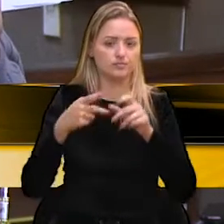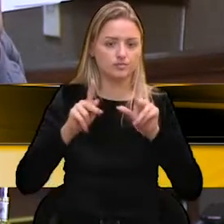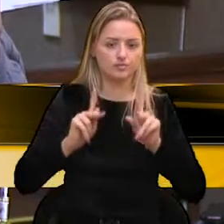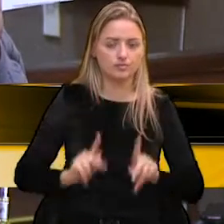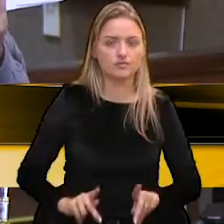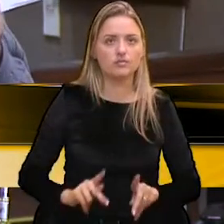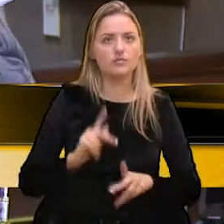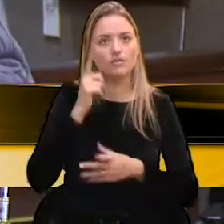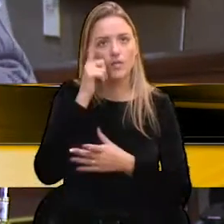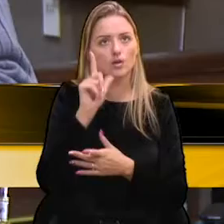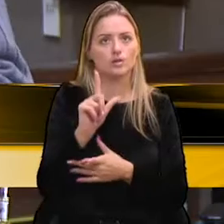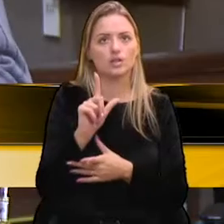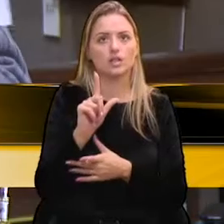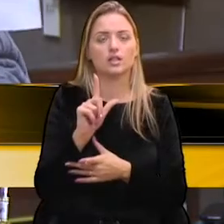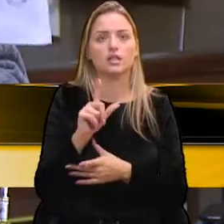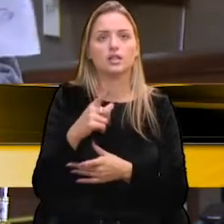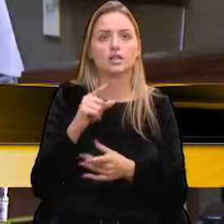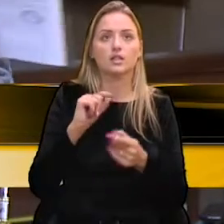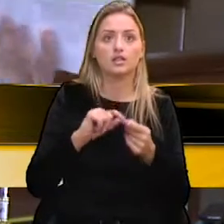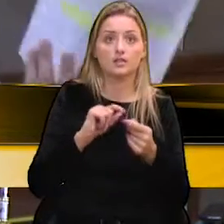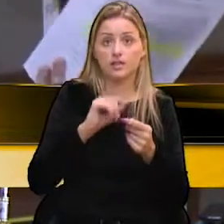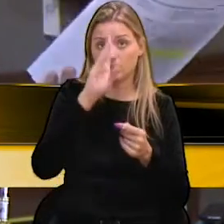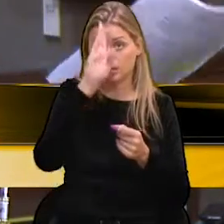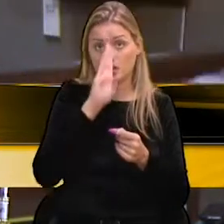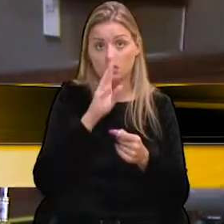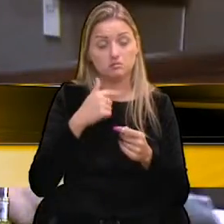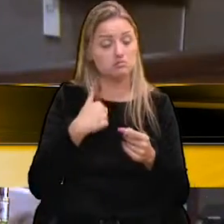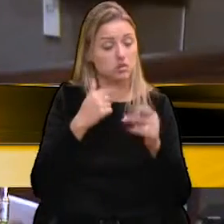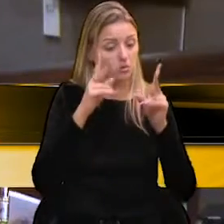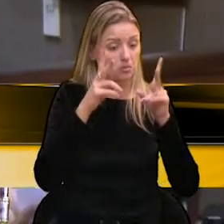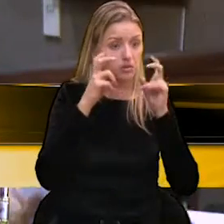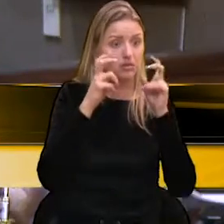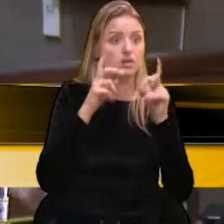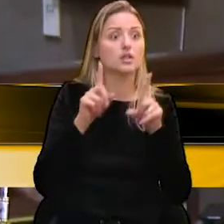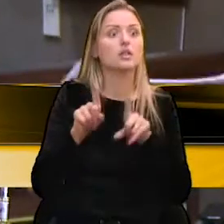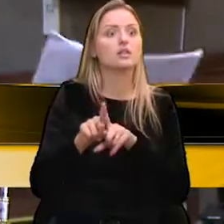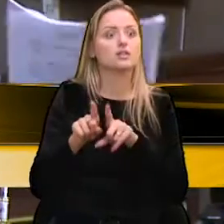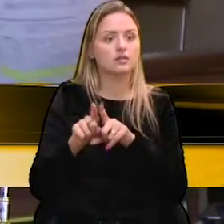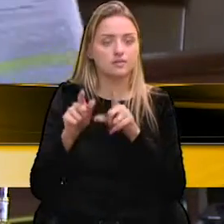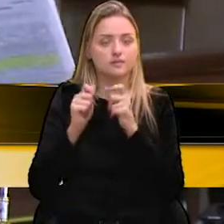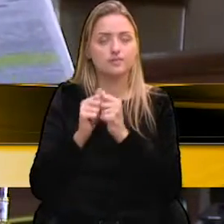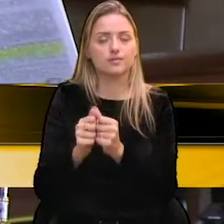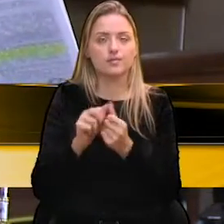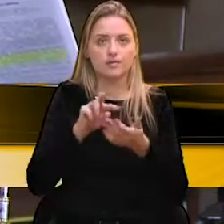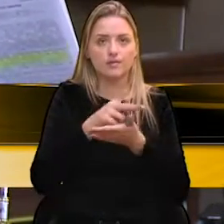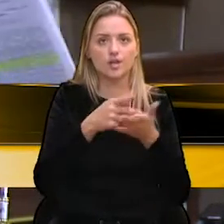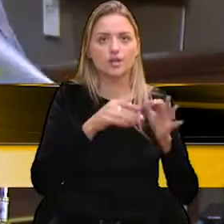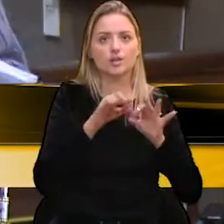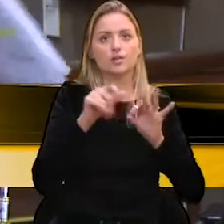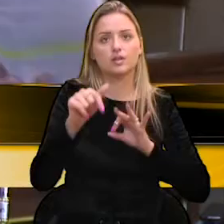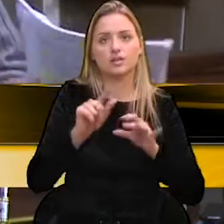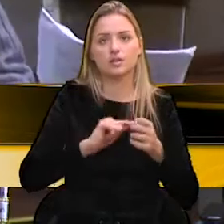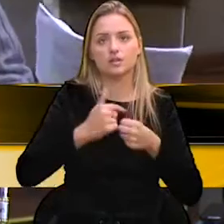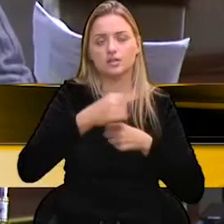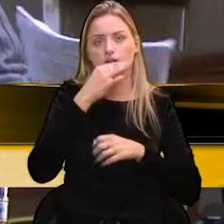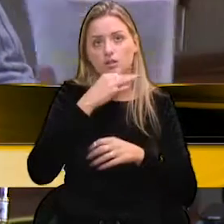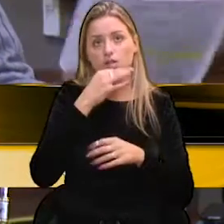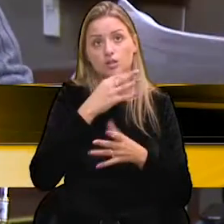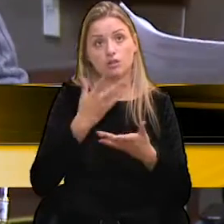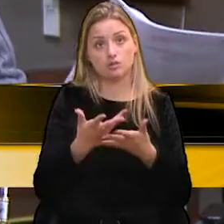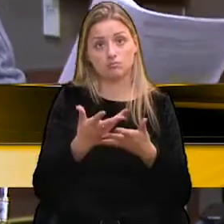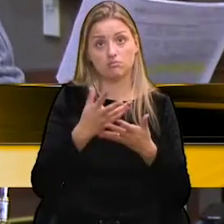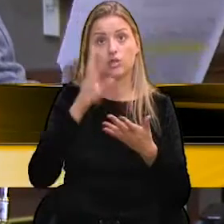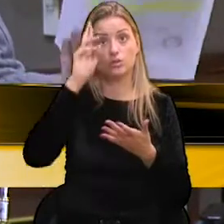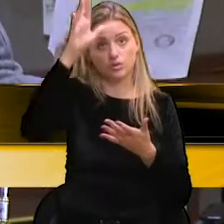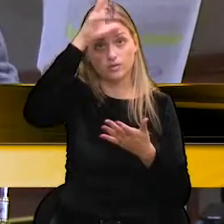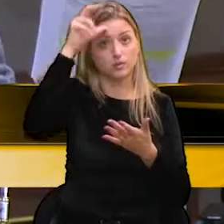pessoas podendo obter esse exame de forma gratuita, não vejo por que, se aprovado o projeto aqui na nossa cidade, Caxias do Sul, o prefeito vetar